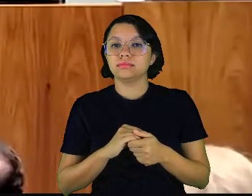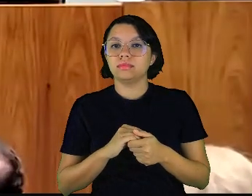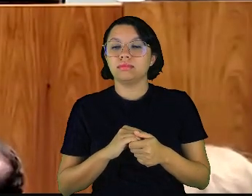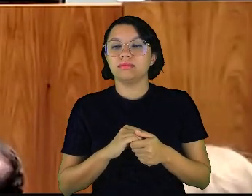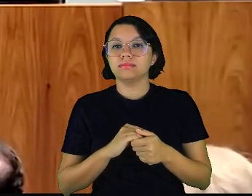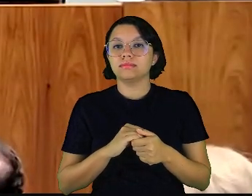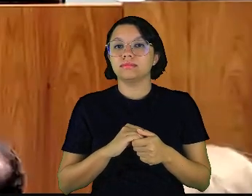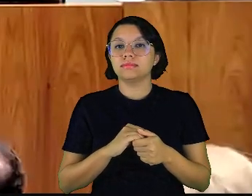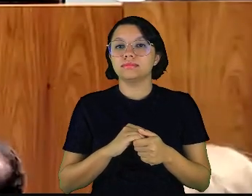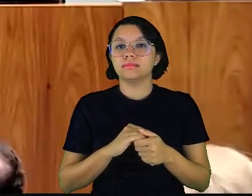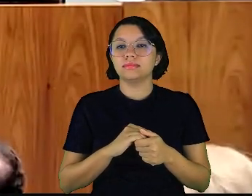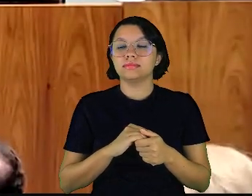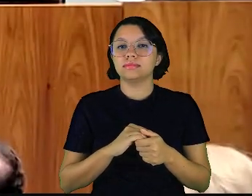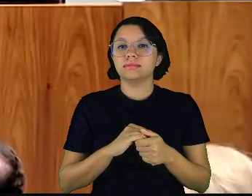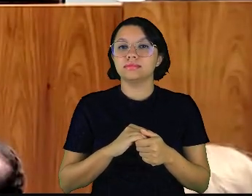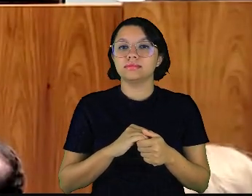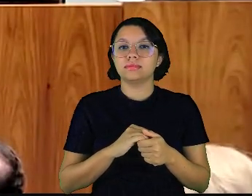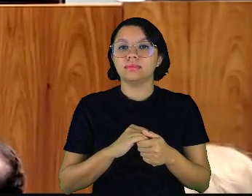de